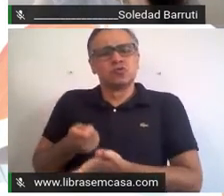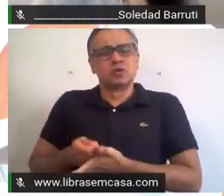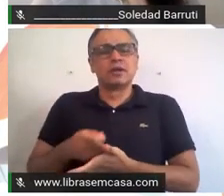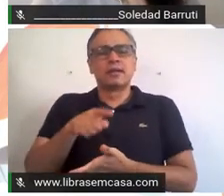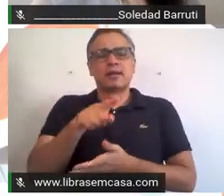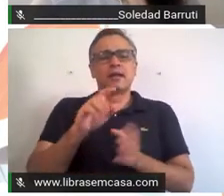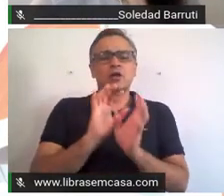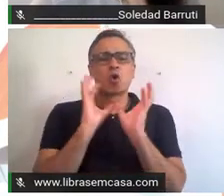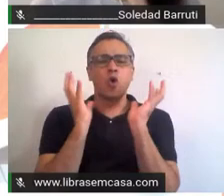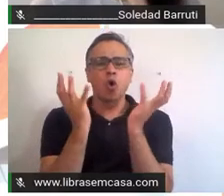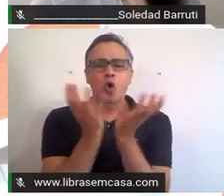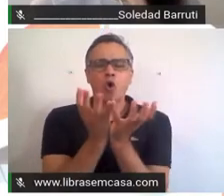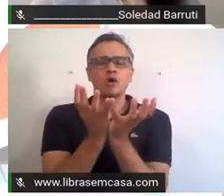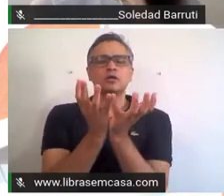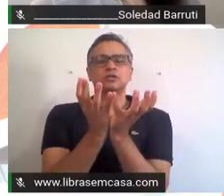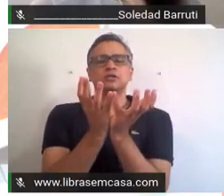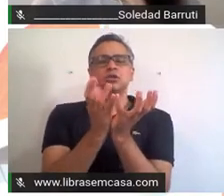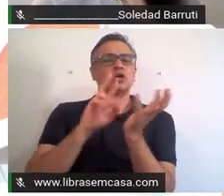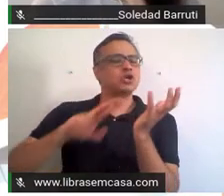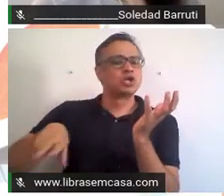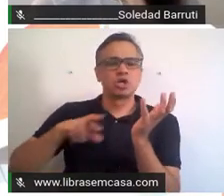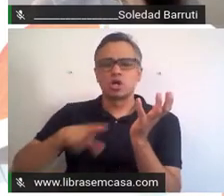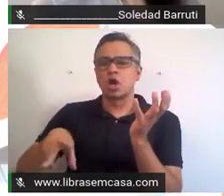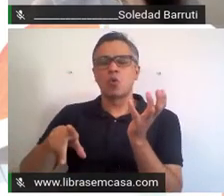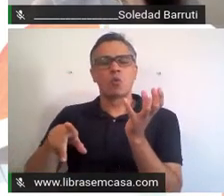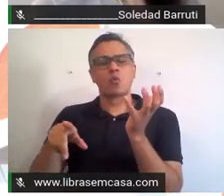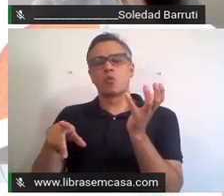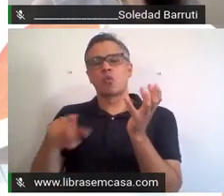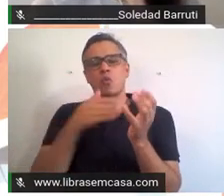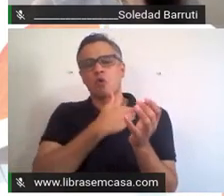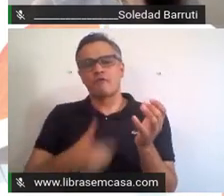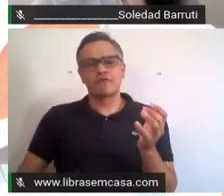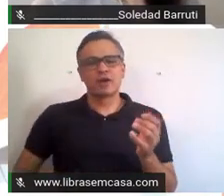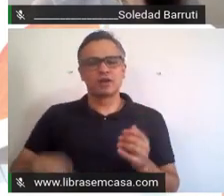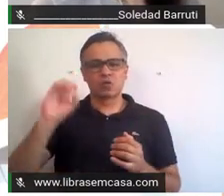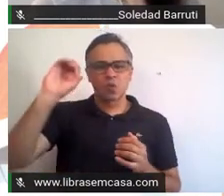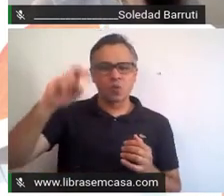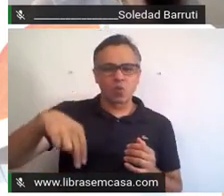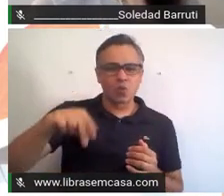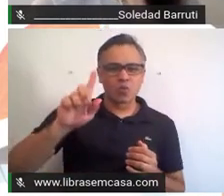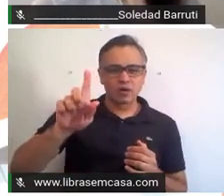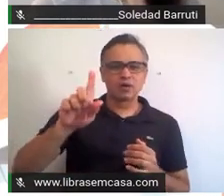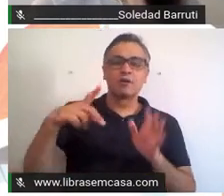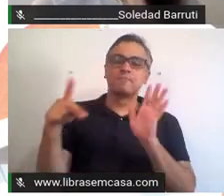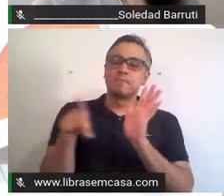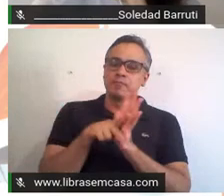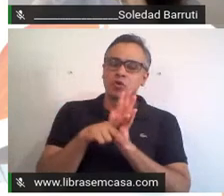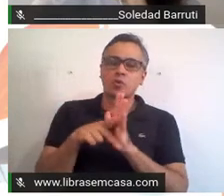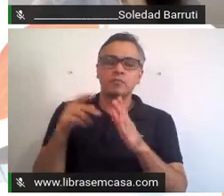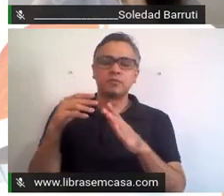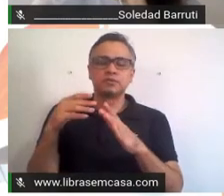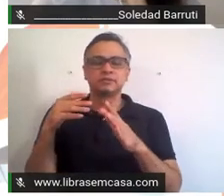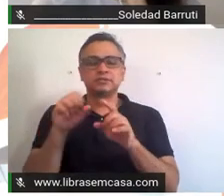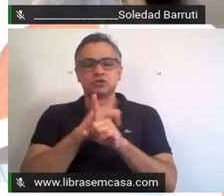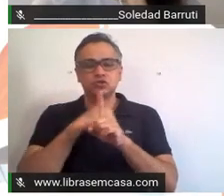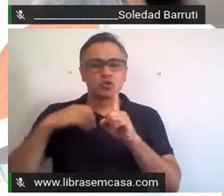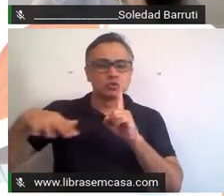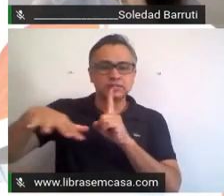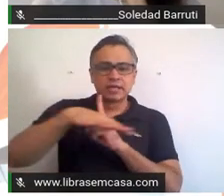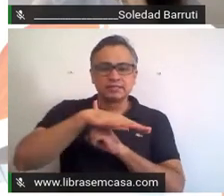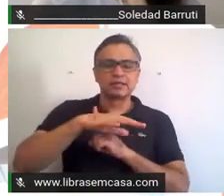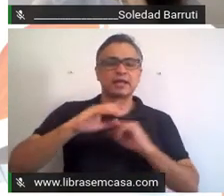sociedade organizada, né? Organizações não governamentais, né? Organizações da sociedade civil